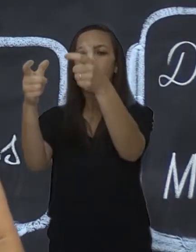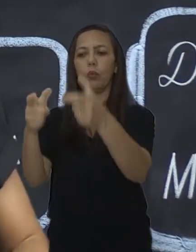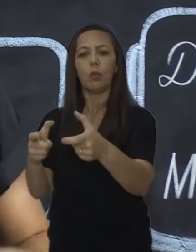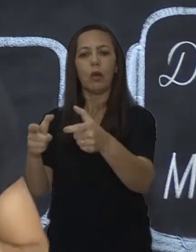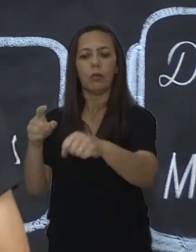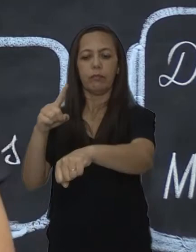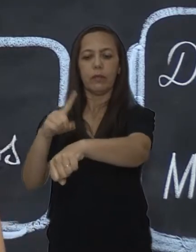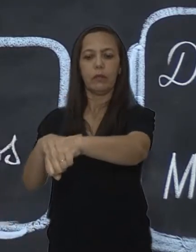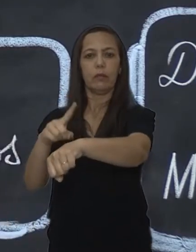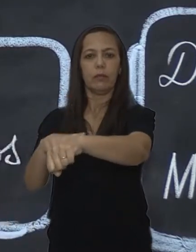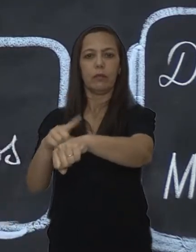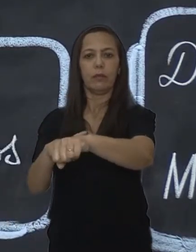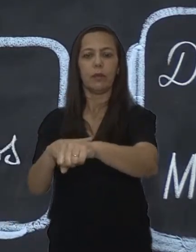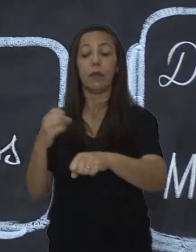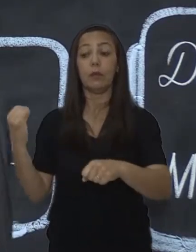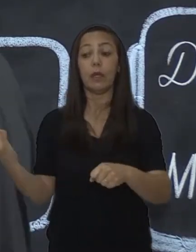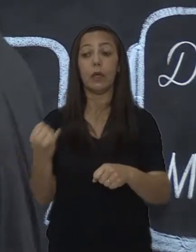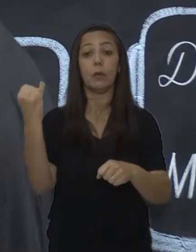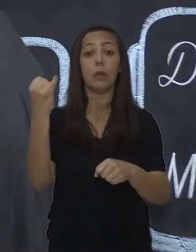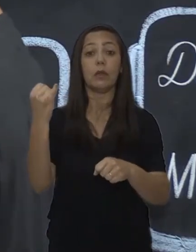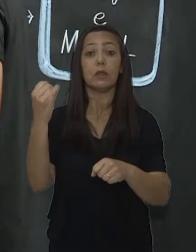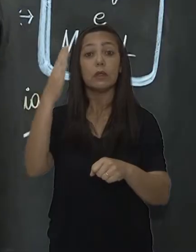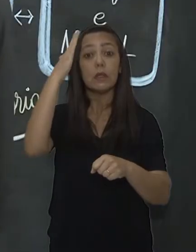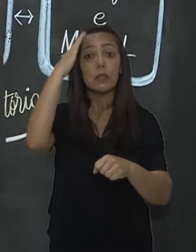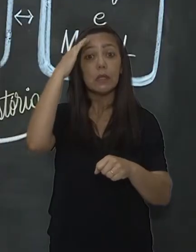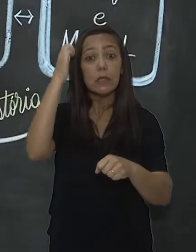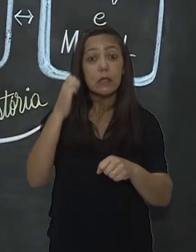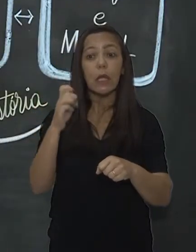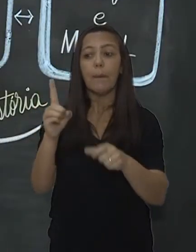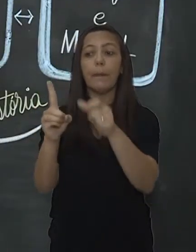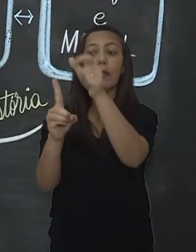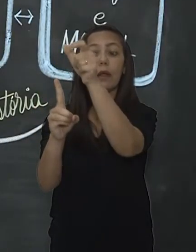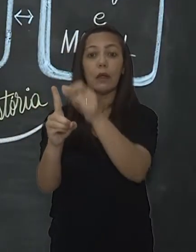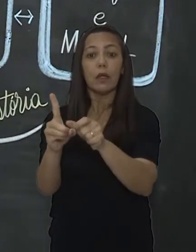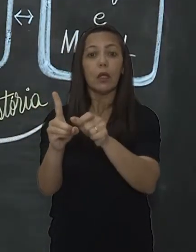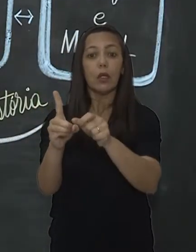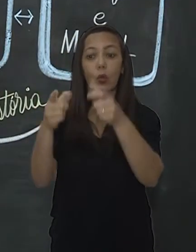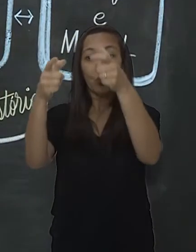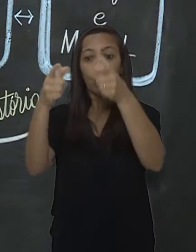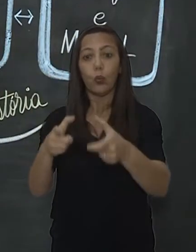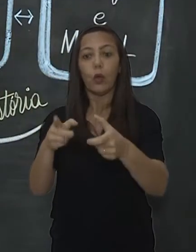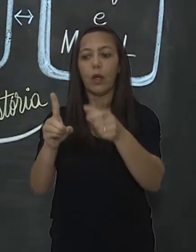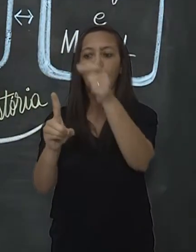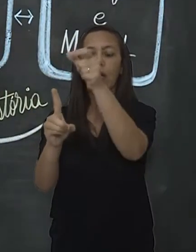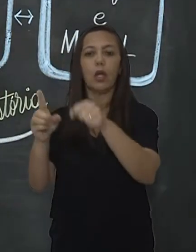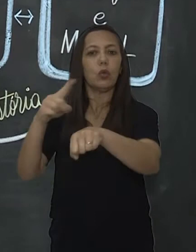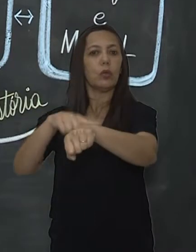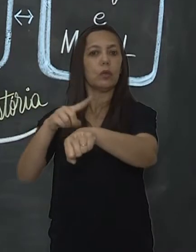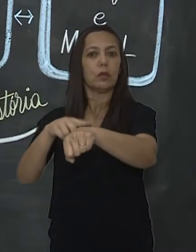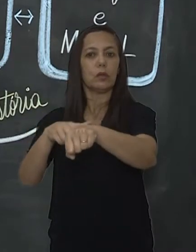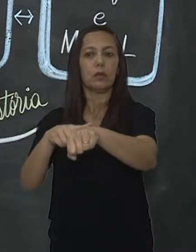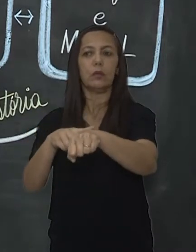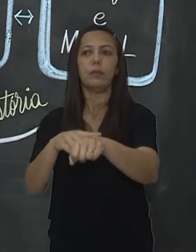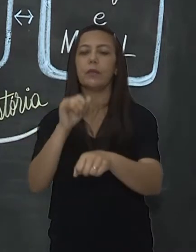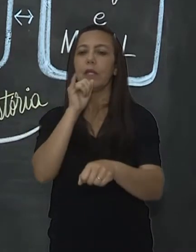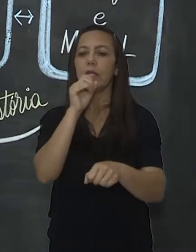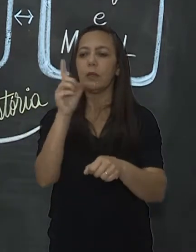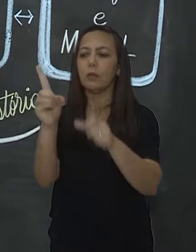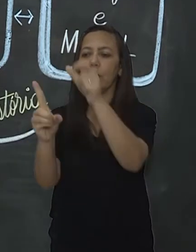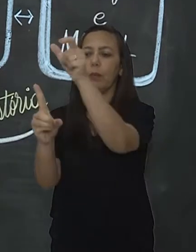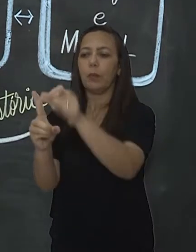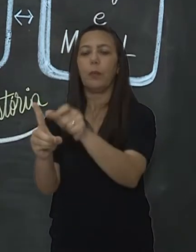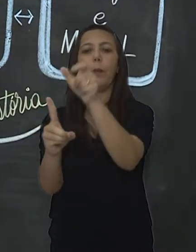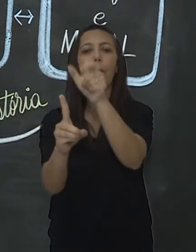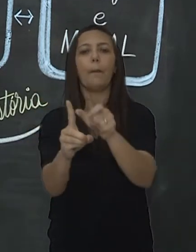tempo. Então é importante que a gente foque um pouco nos elementos que compõem o enredo. Os personagens, eles vivenciam